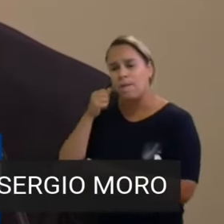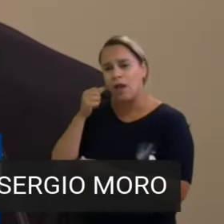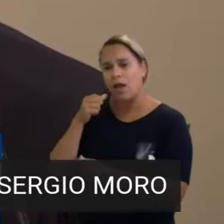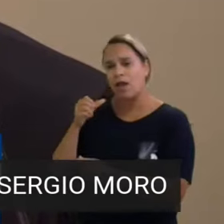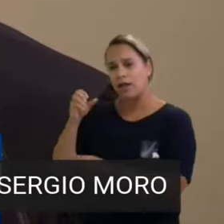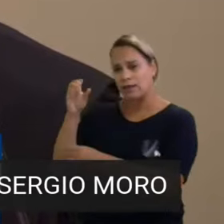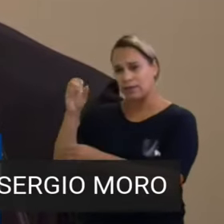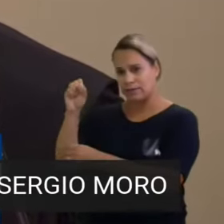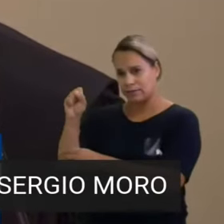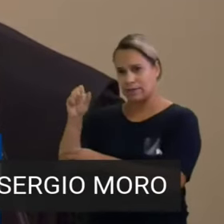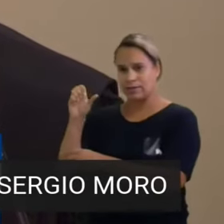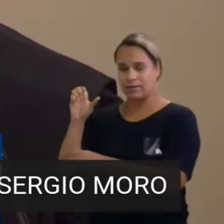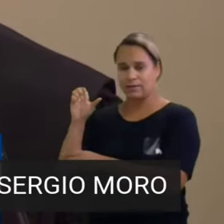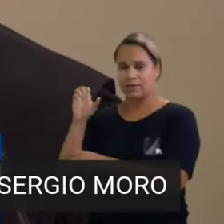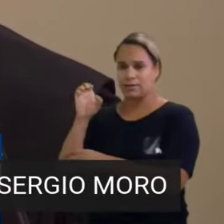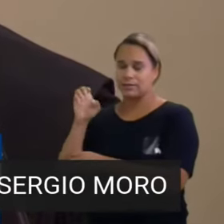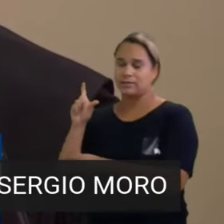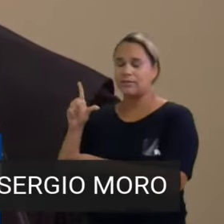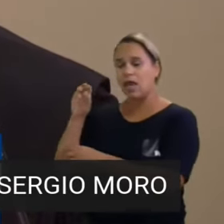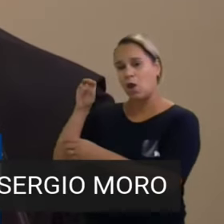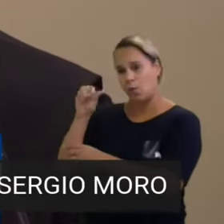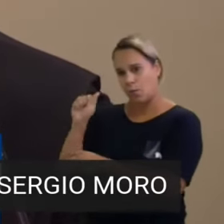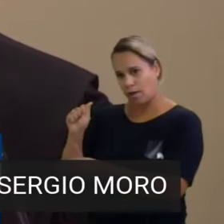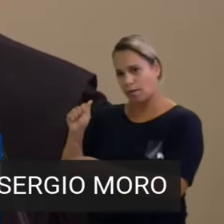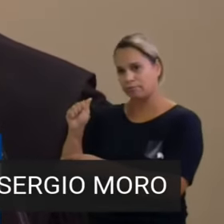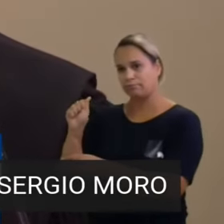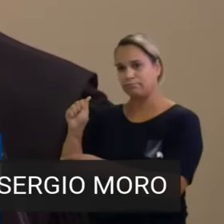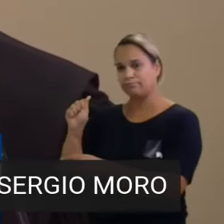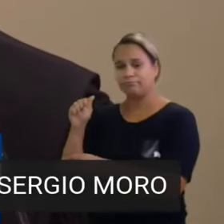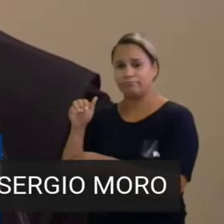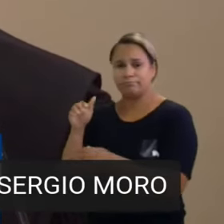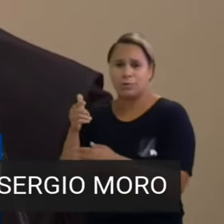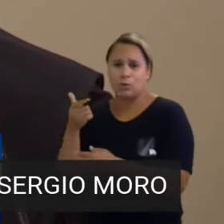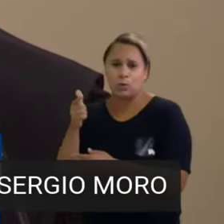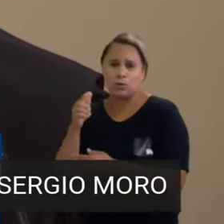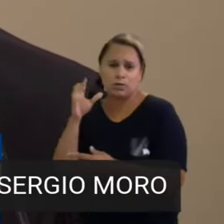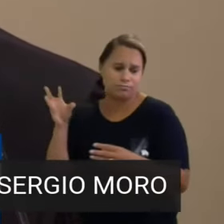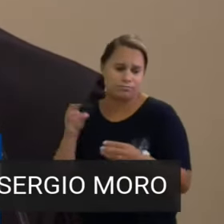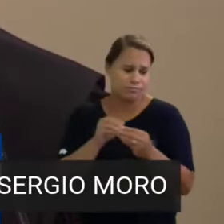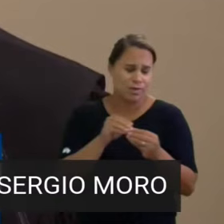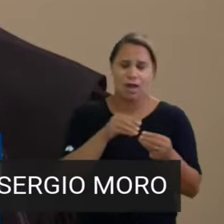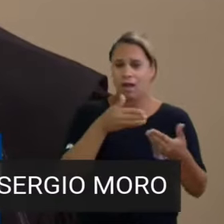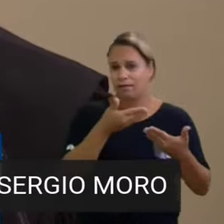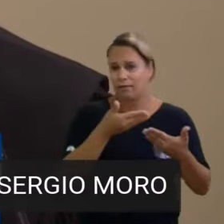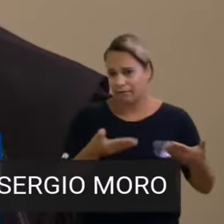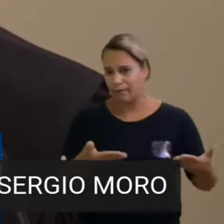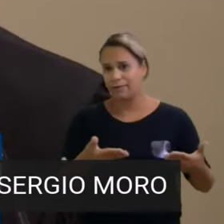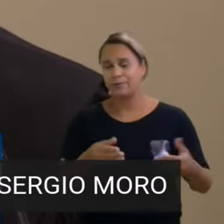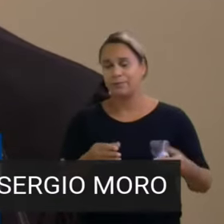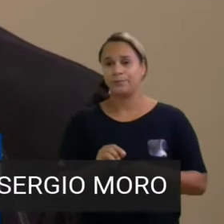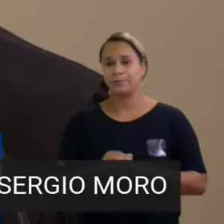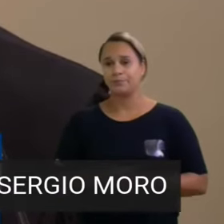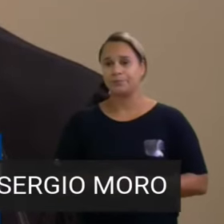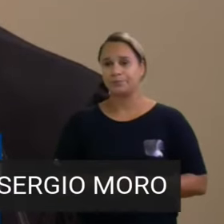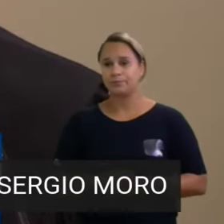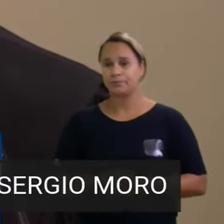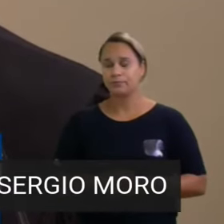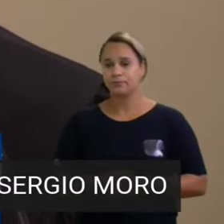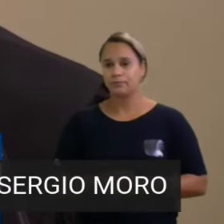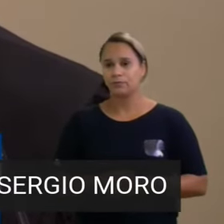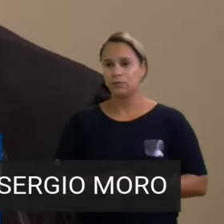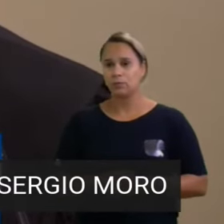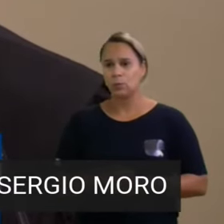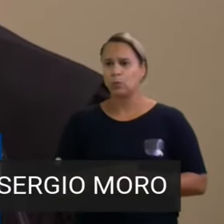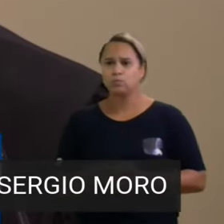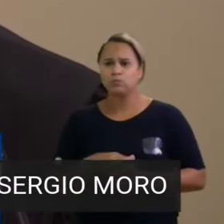E vou até citar o item oito aqui da própria emenda citada pelo desembargador Dr. Sad que fala que a realização do do suposto autofinanciamento de